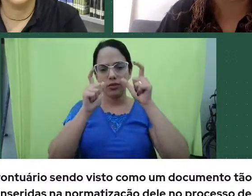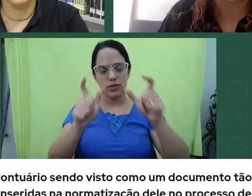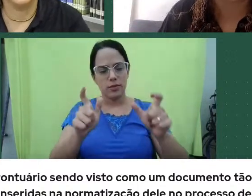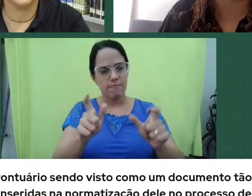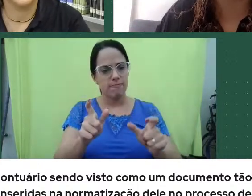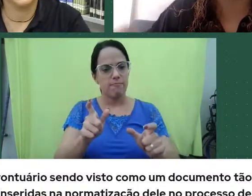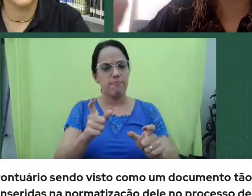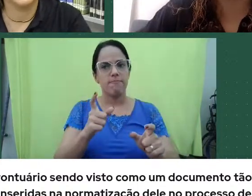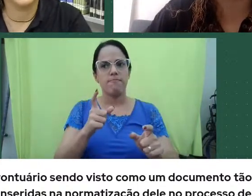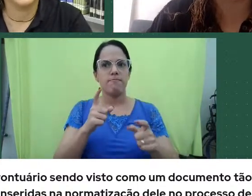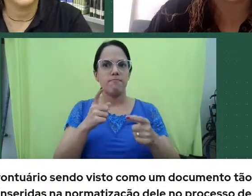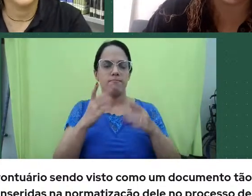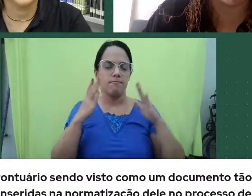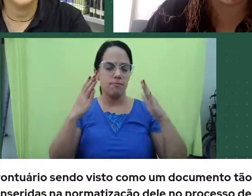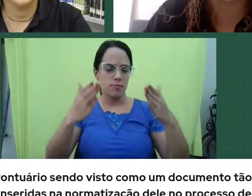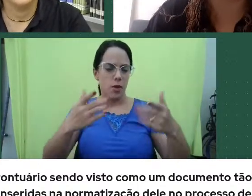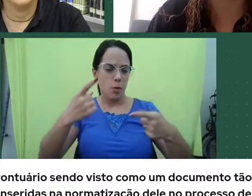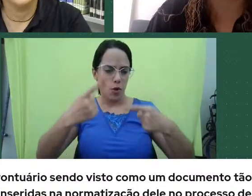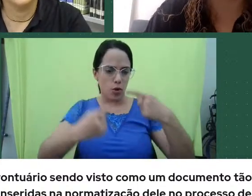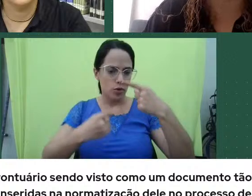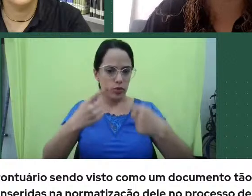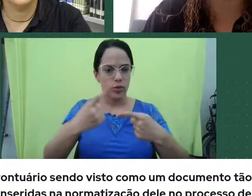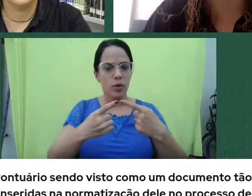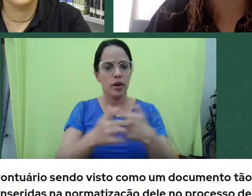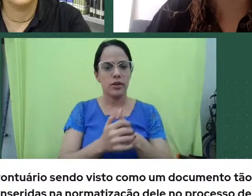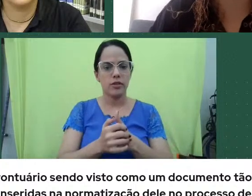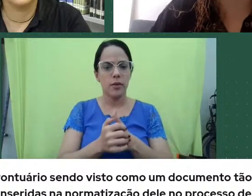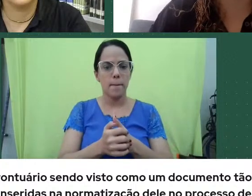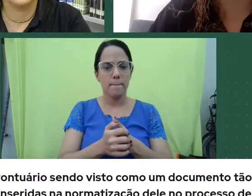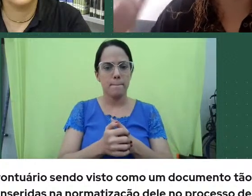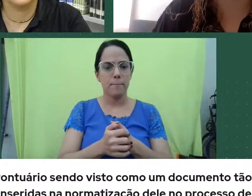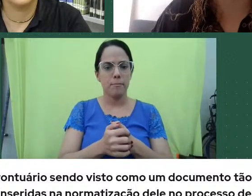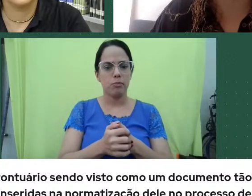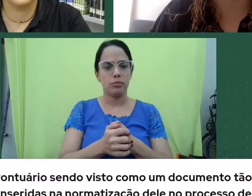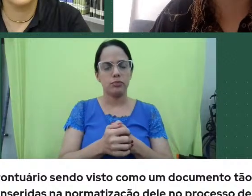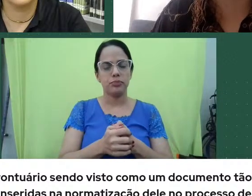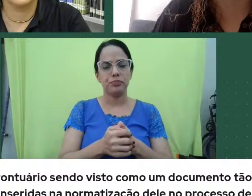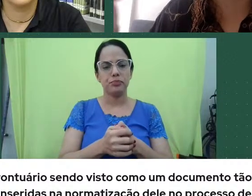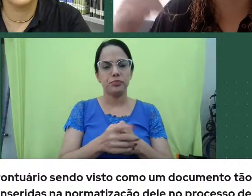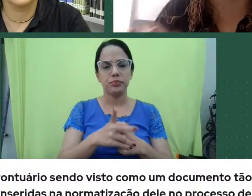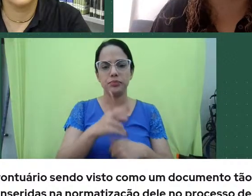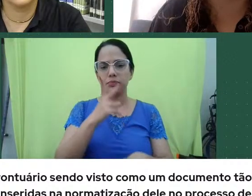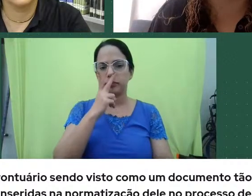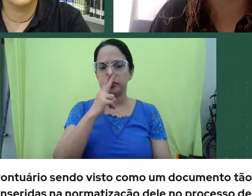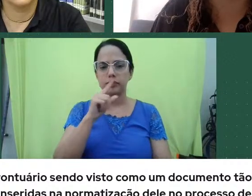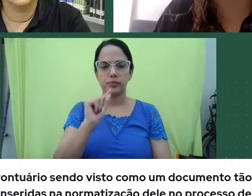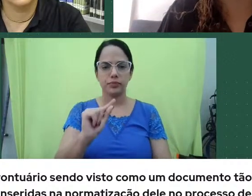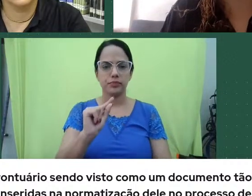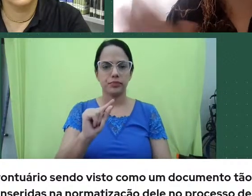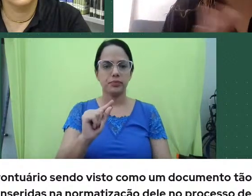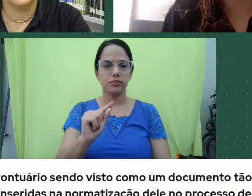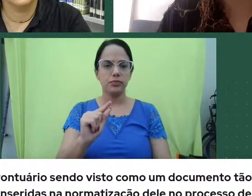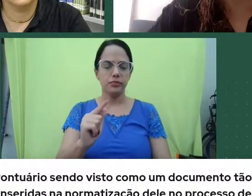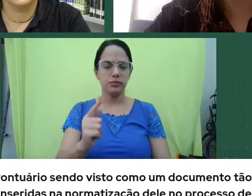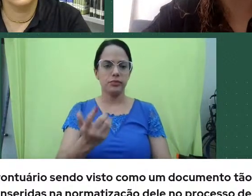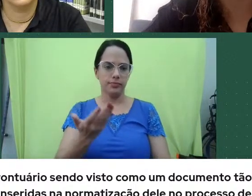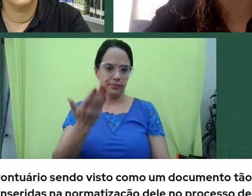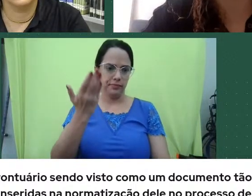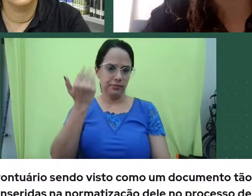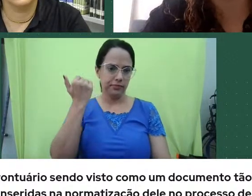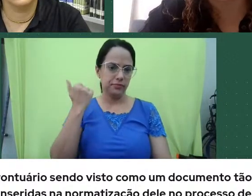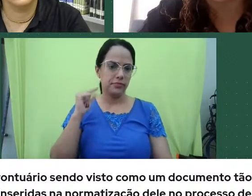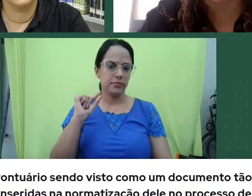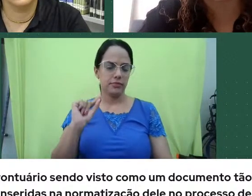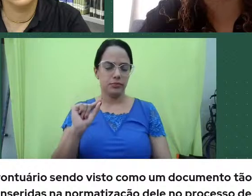vontade política e muito por aquilo que se tinha enquanto visão do que seria o arquivo